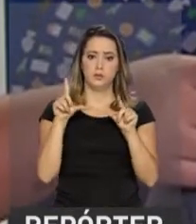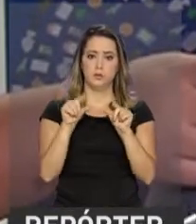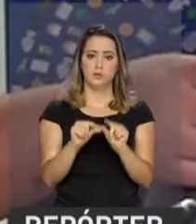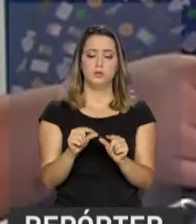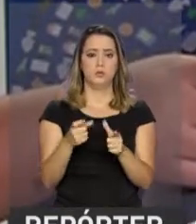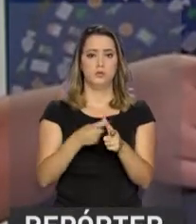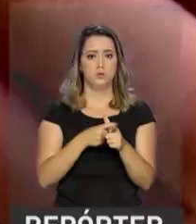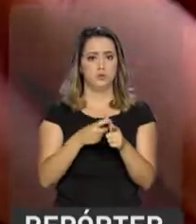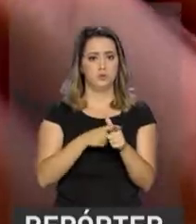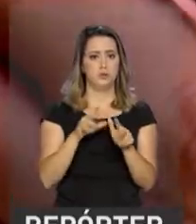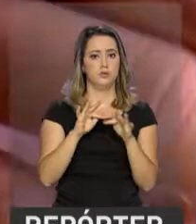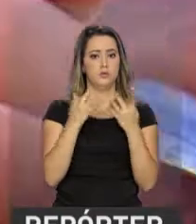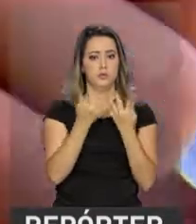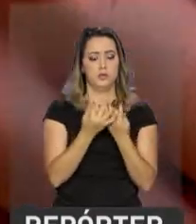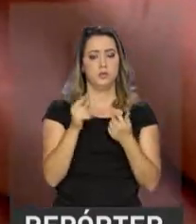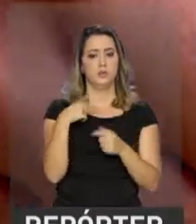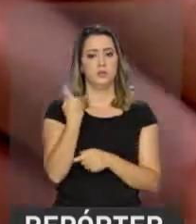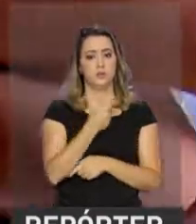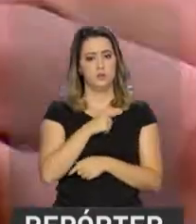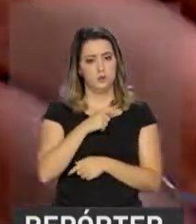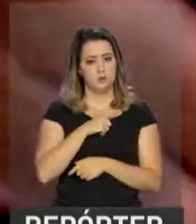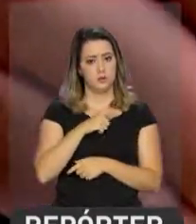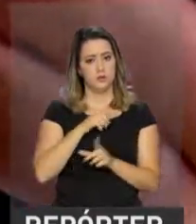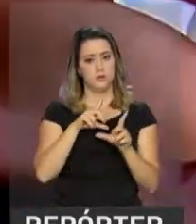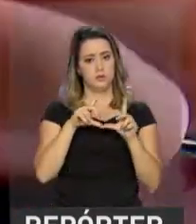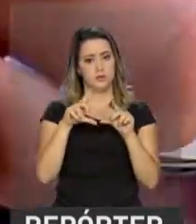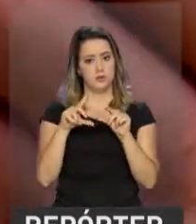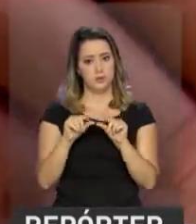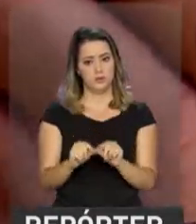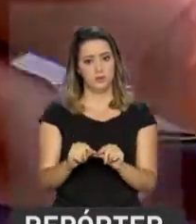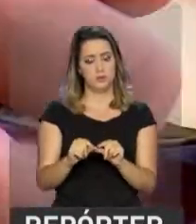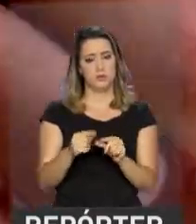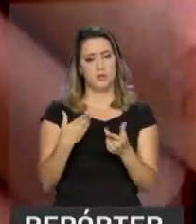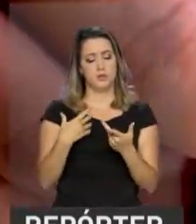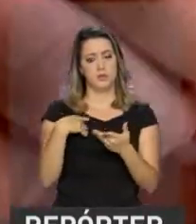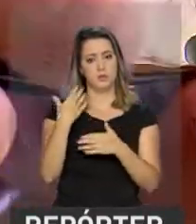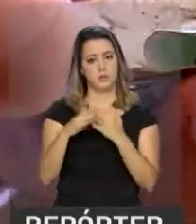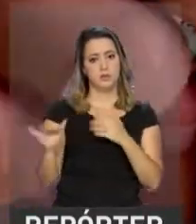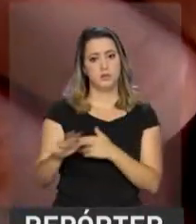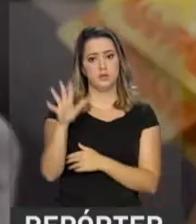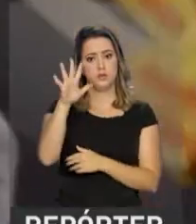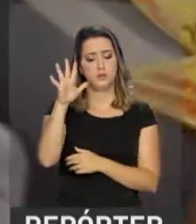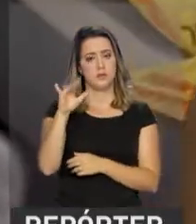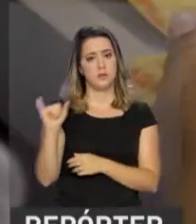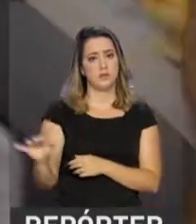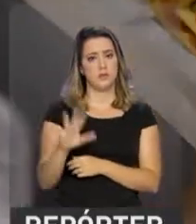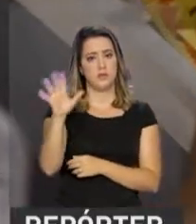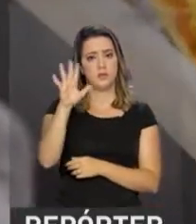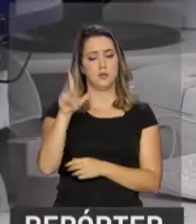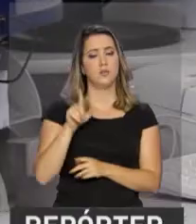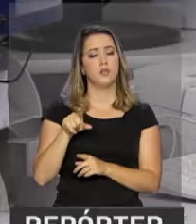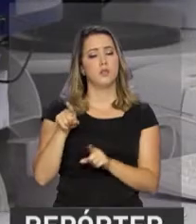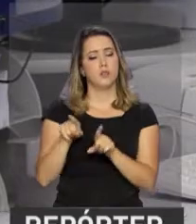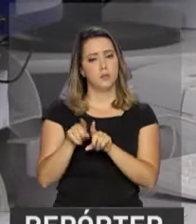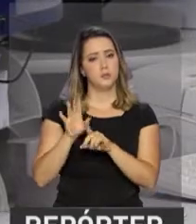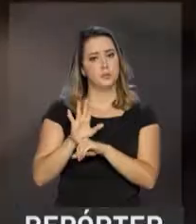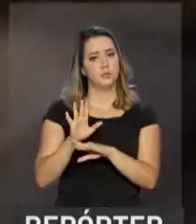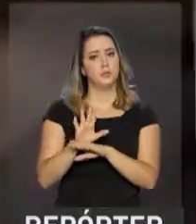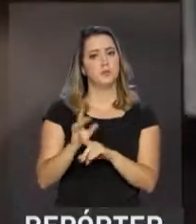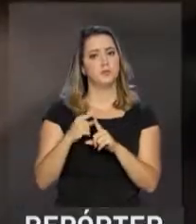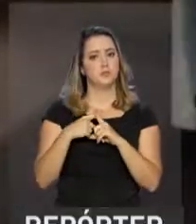das famílias a gente tem uma queda sistemática e da taxa de inflação também contribuindo positivamente